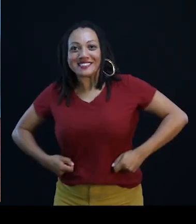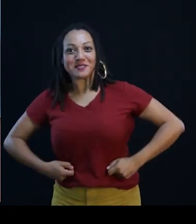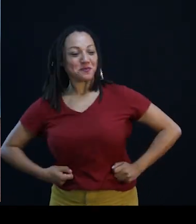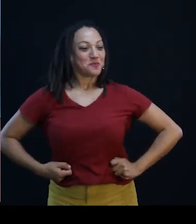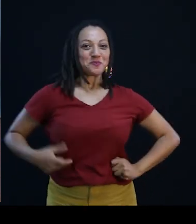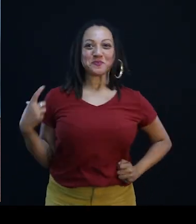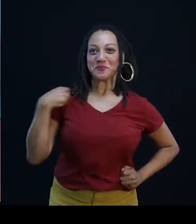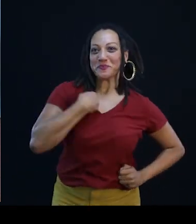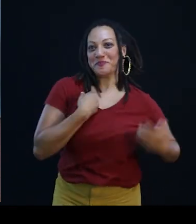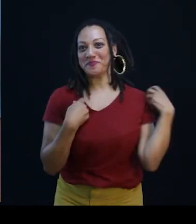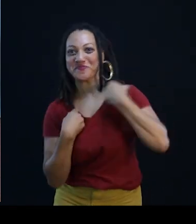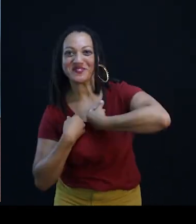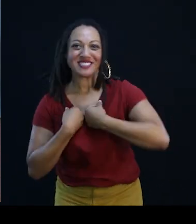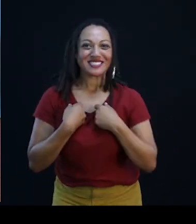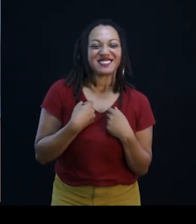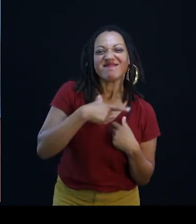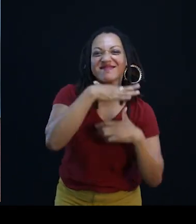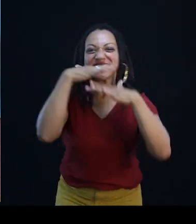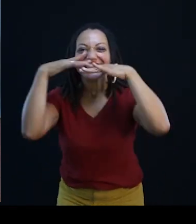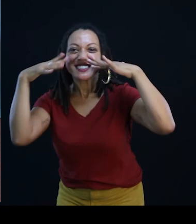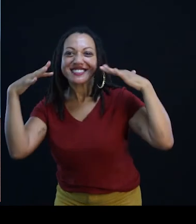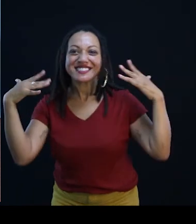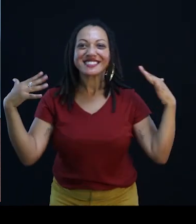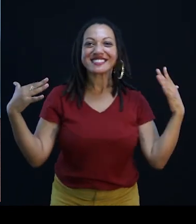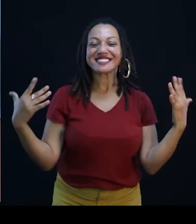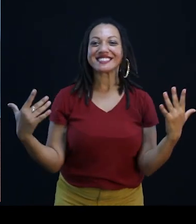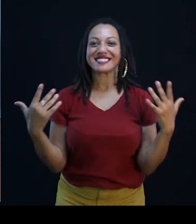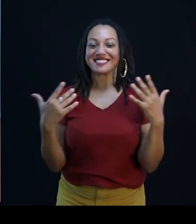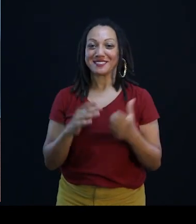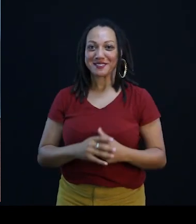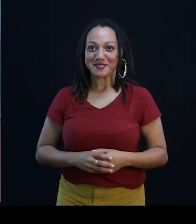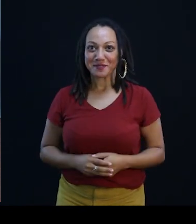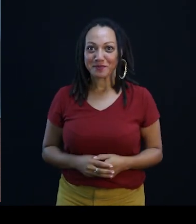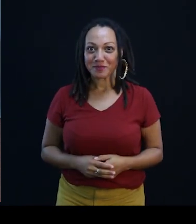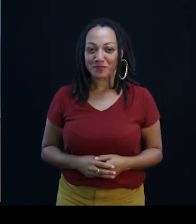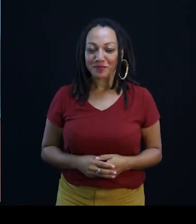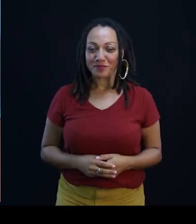veste, lavadeira, quanto mais veste, mais cheira.